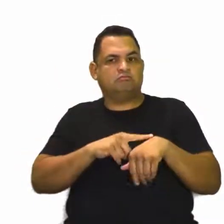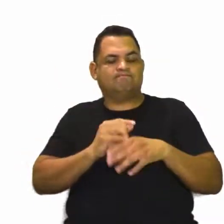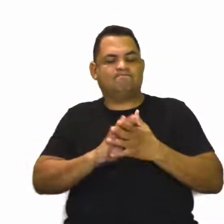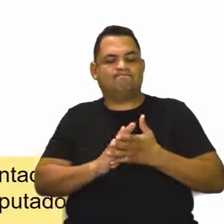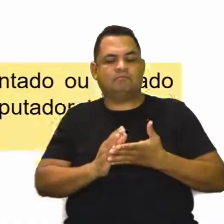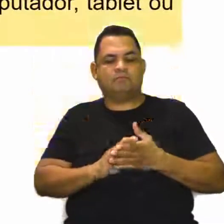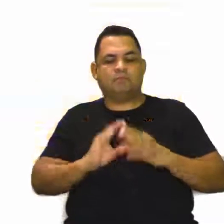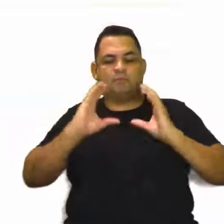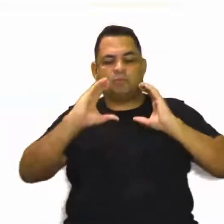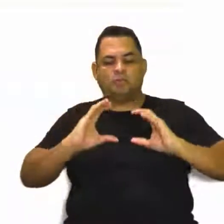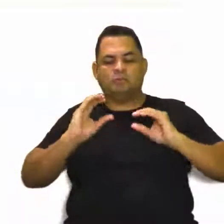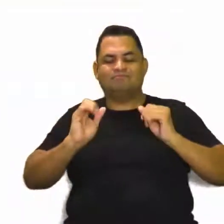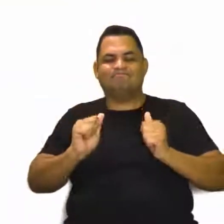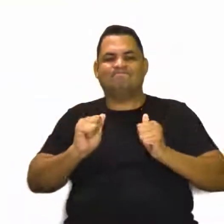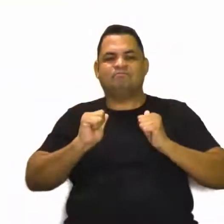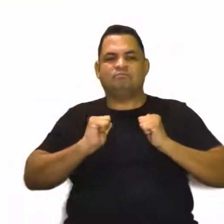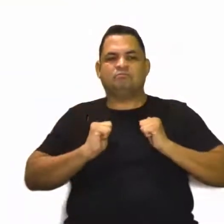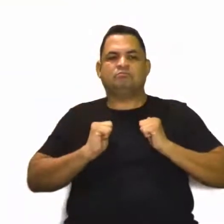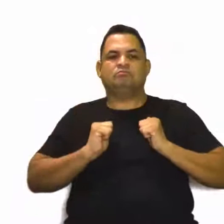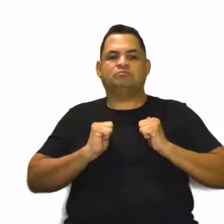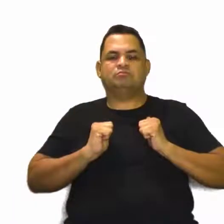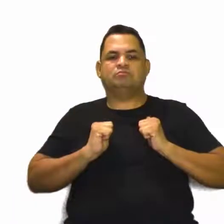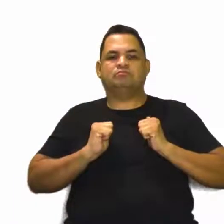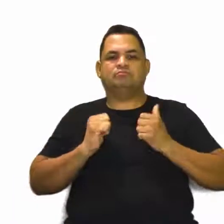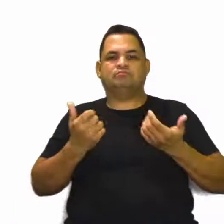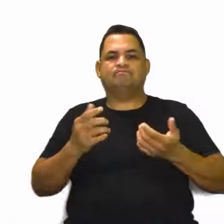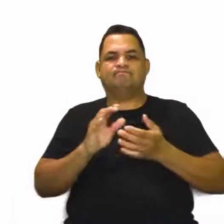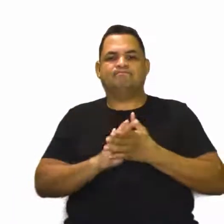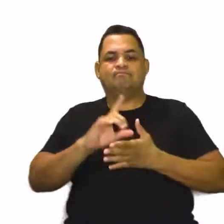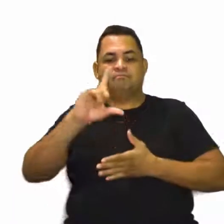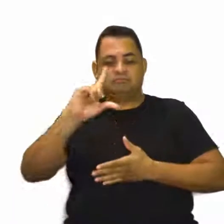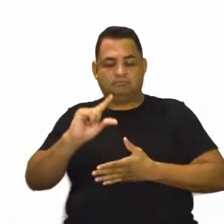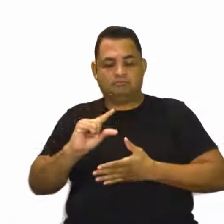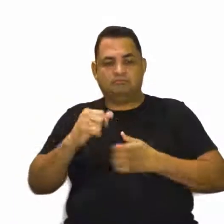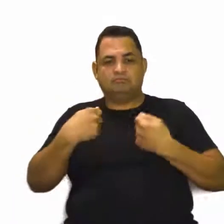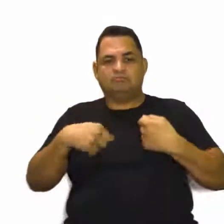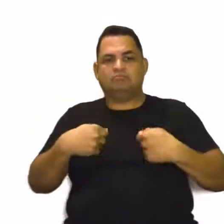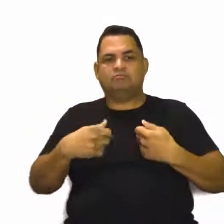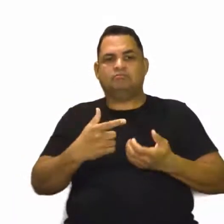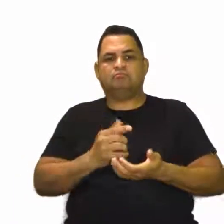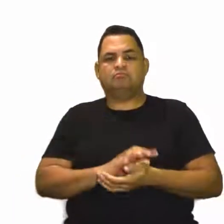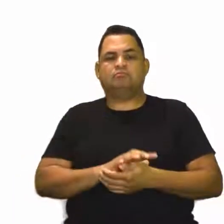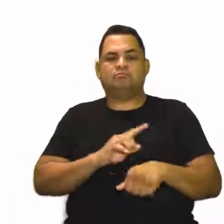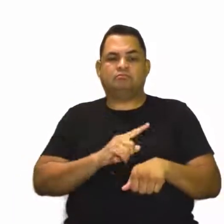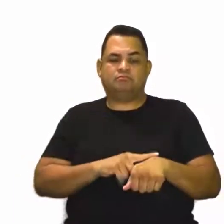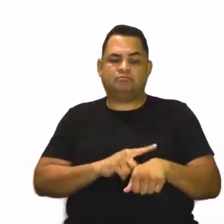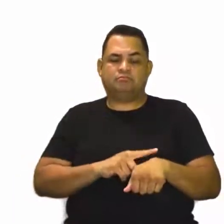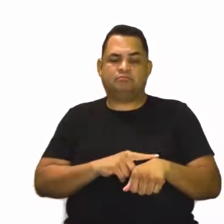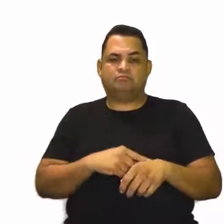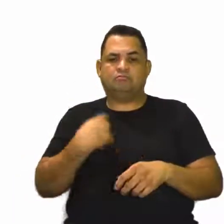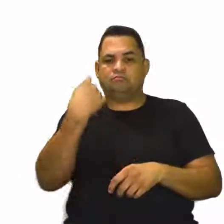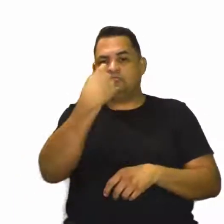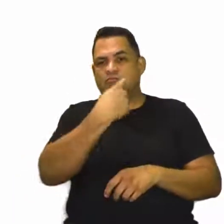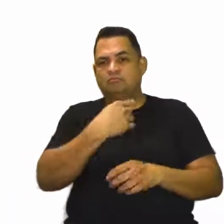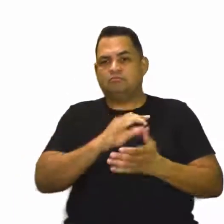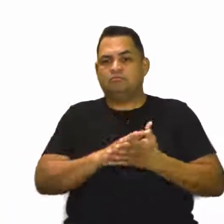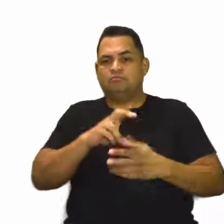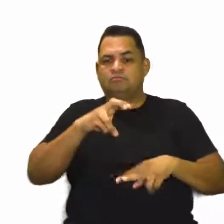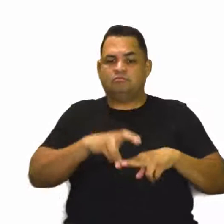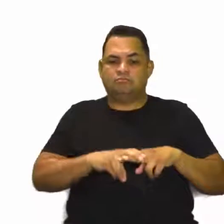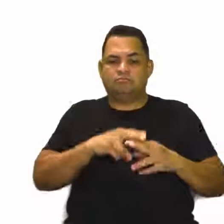comportamento sedentário, né? A estaticidade aí tem que ser reduzida. Reduzir esse tempo que se permanece sentado